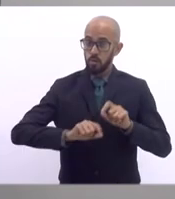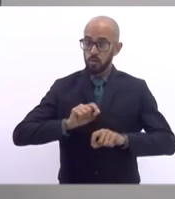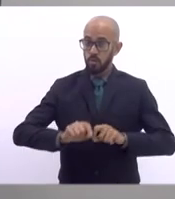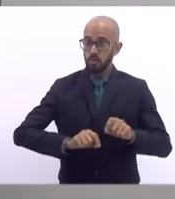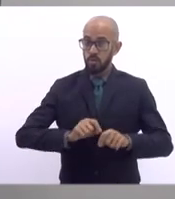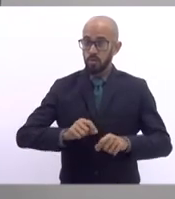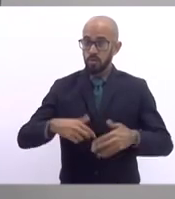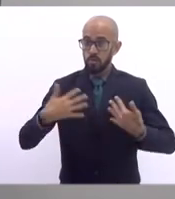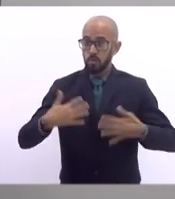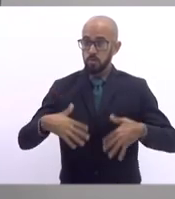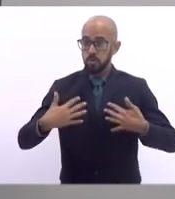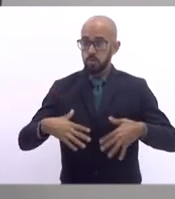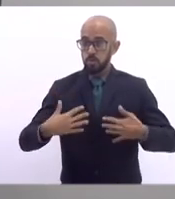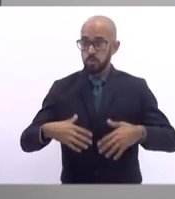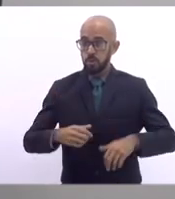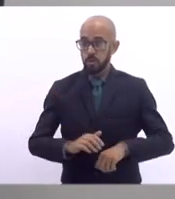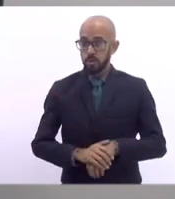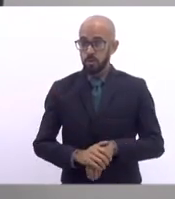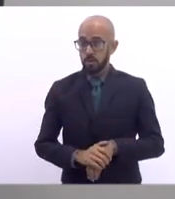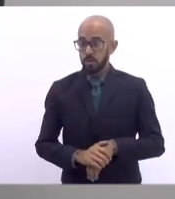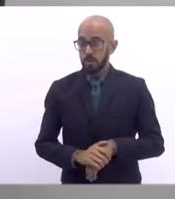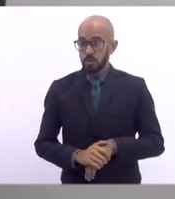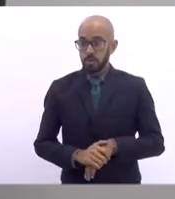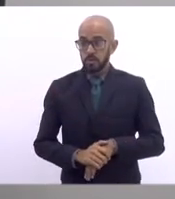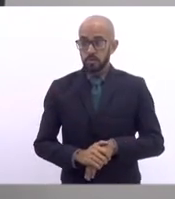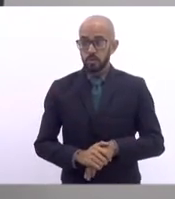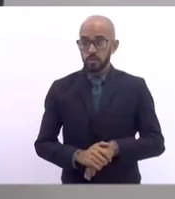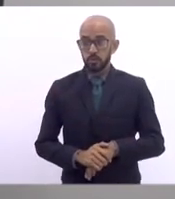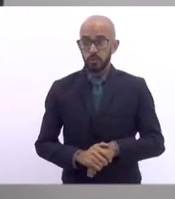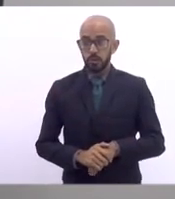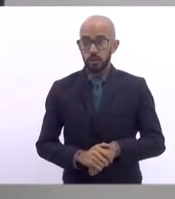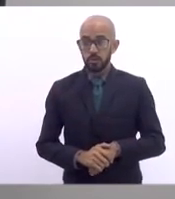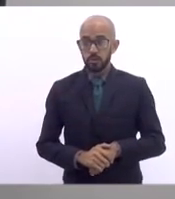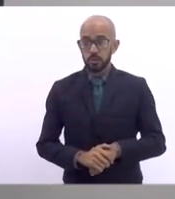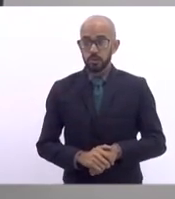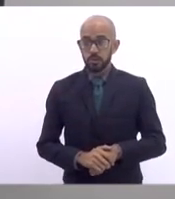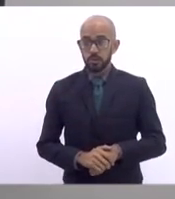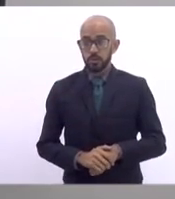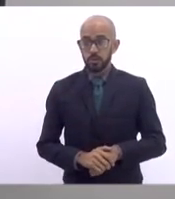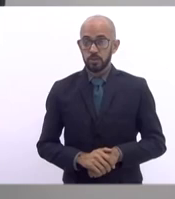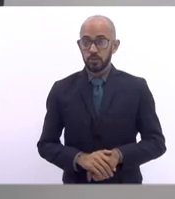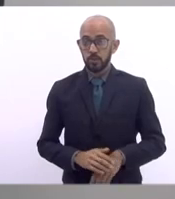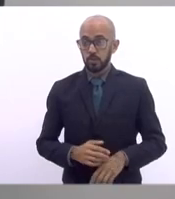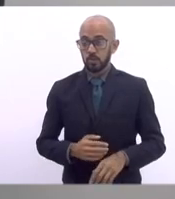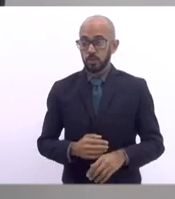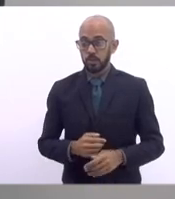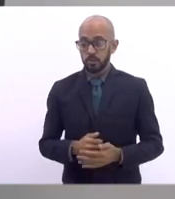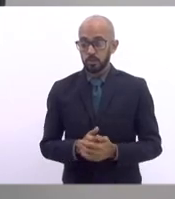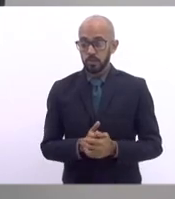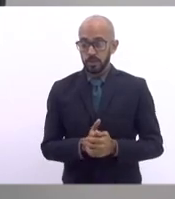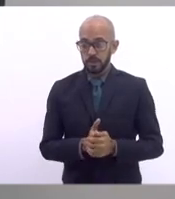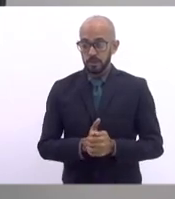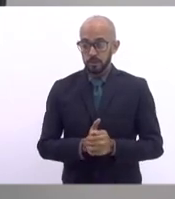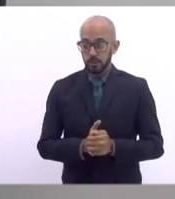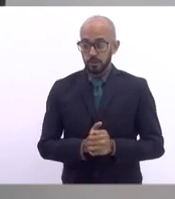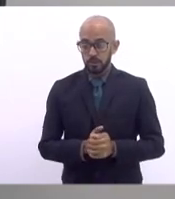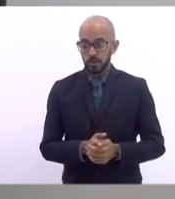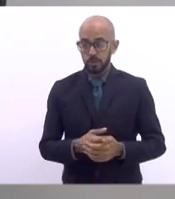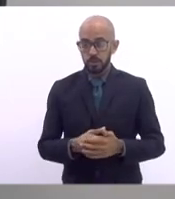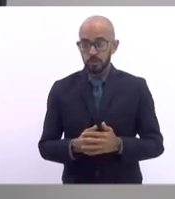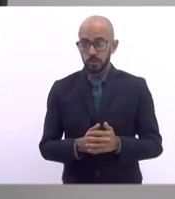no estado e principalmente com o bem disso é que o representante da foi esperta não funcionaremos público